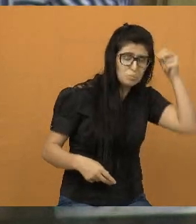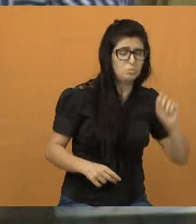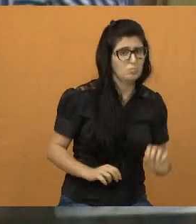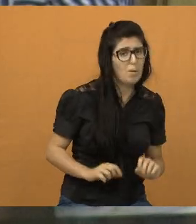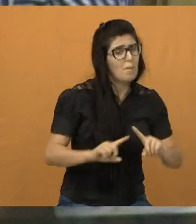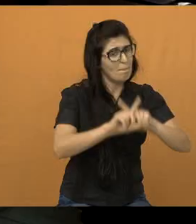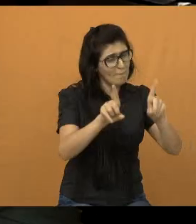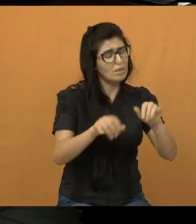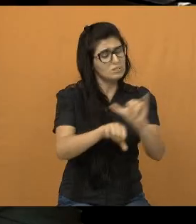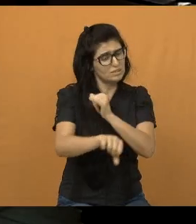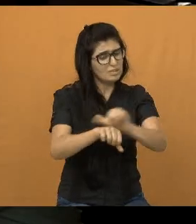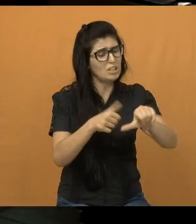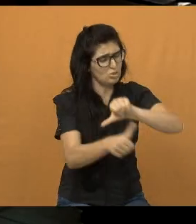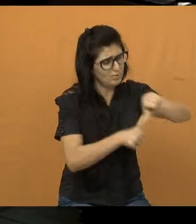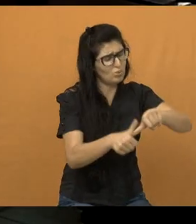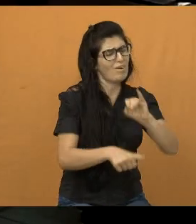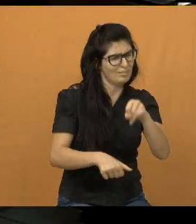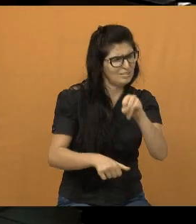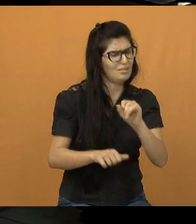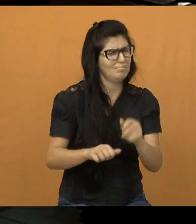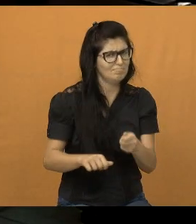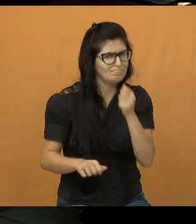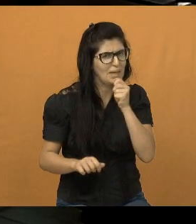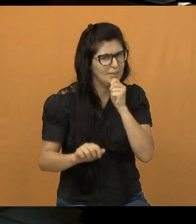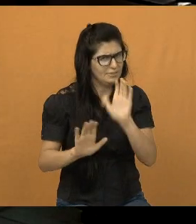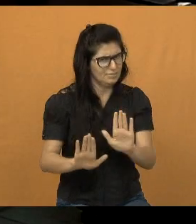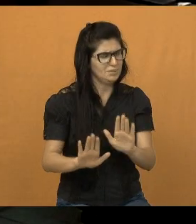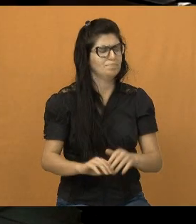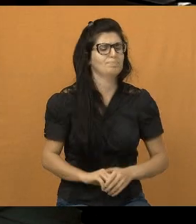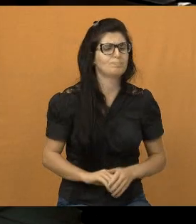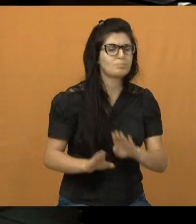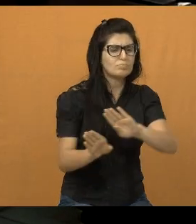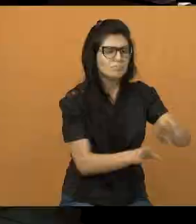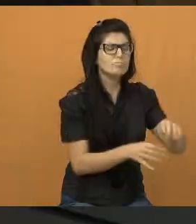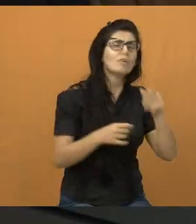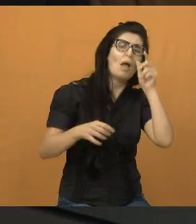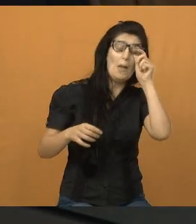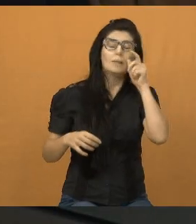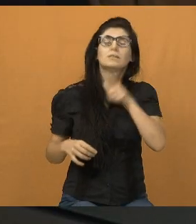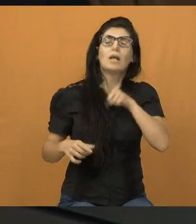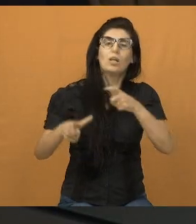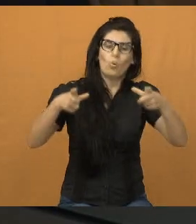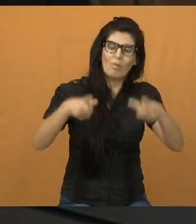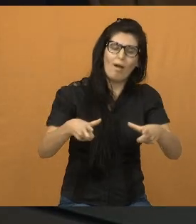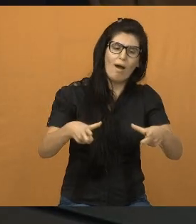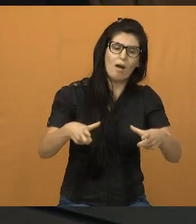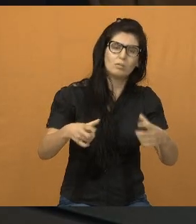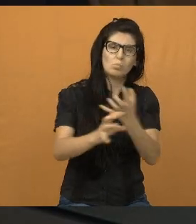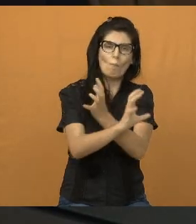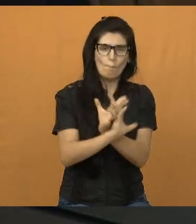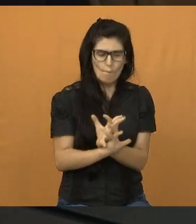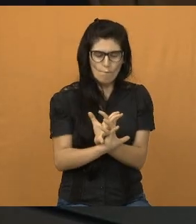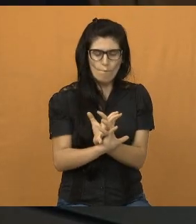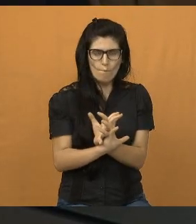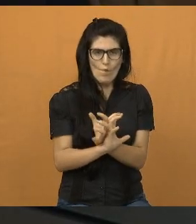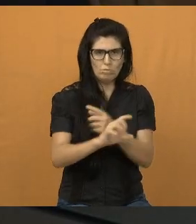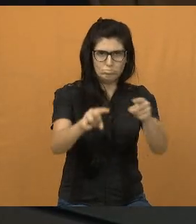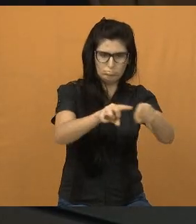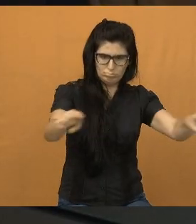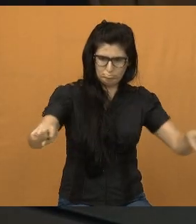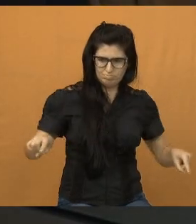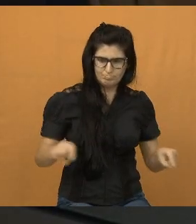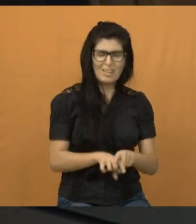Agora, outra pergunta. Existe terrenos baldio, e nesse terreno que está baldio, existe